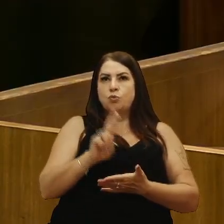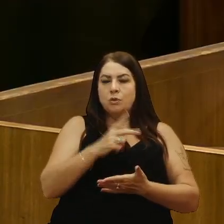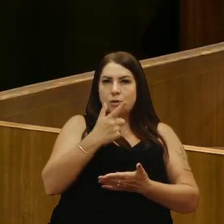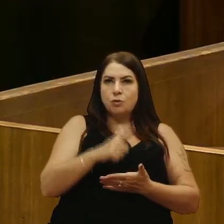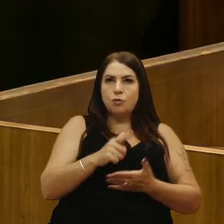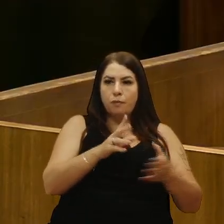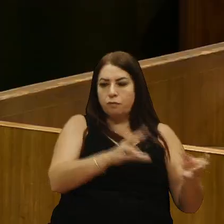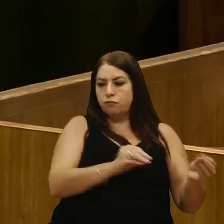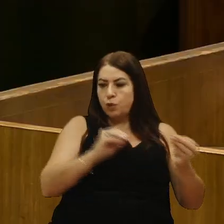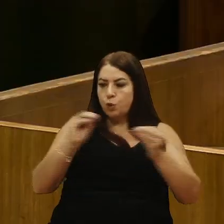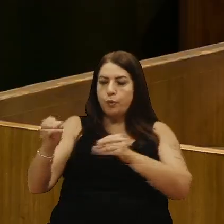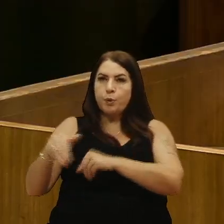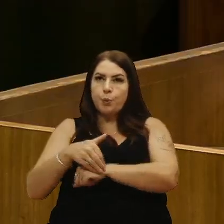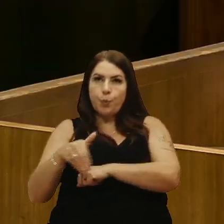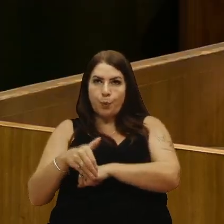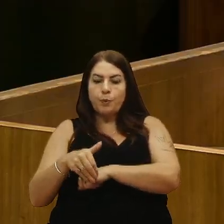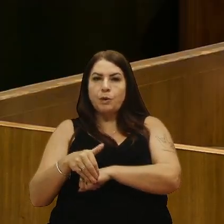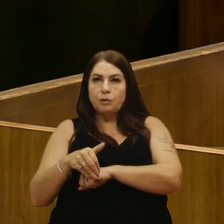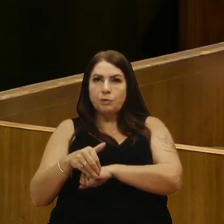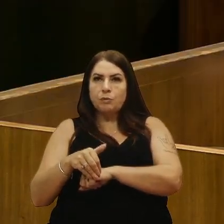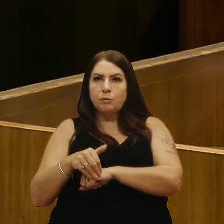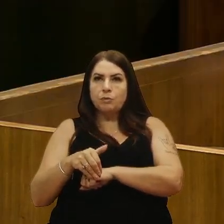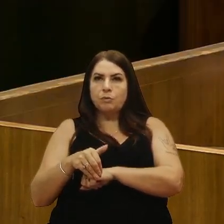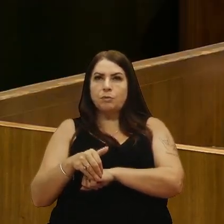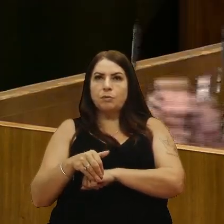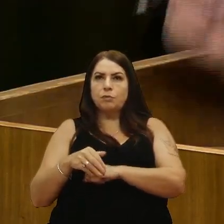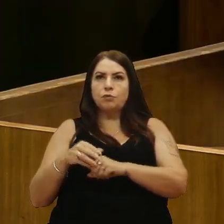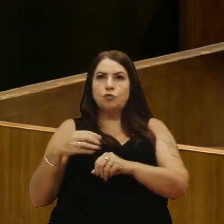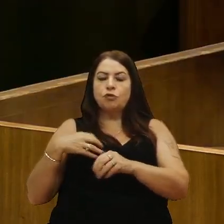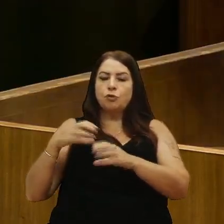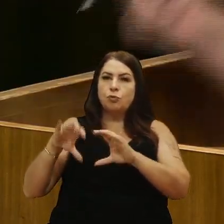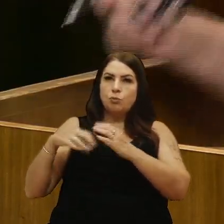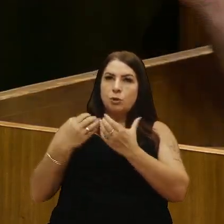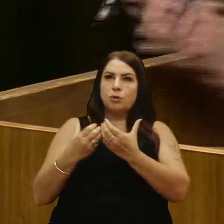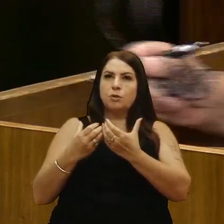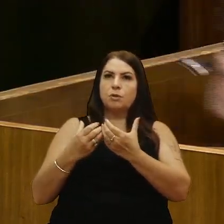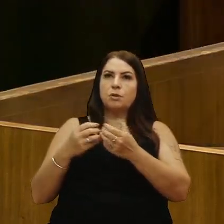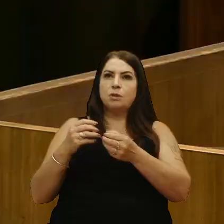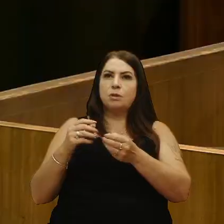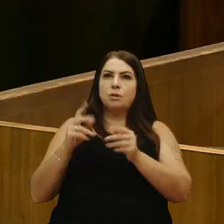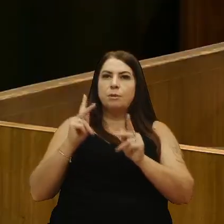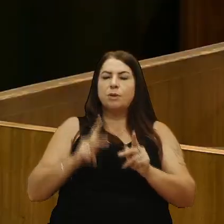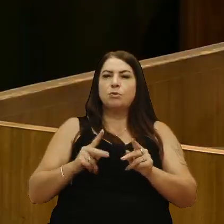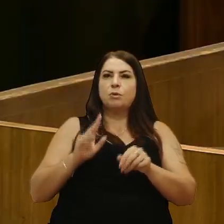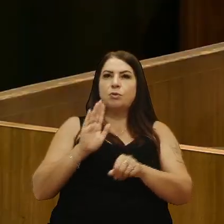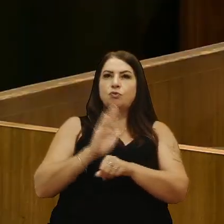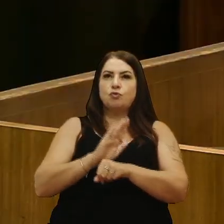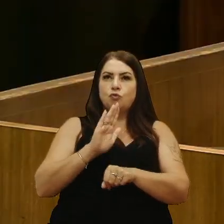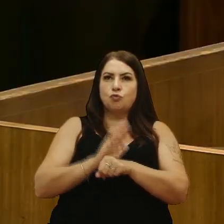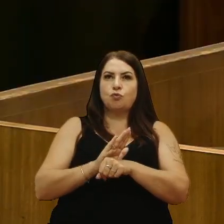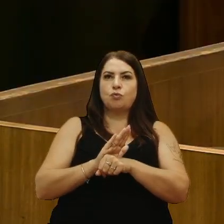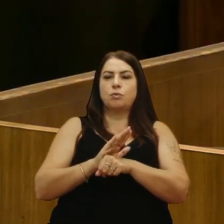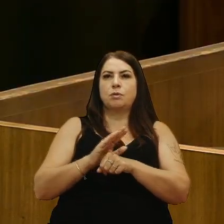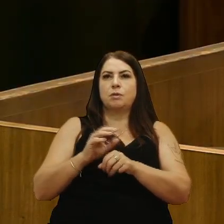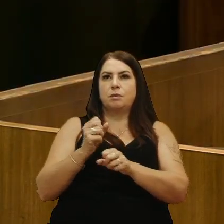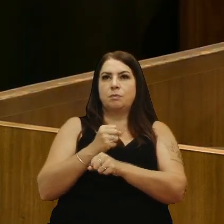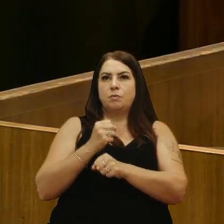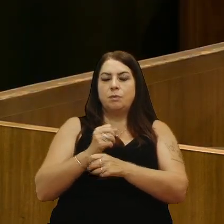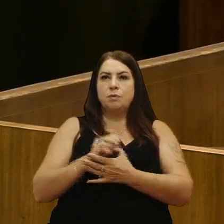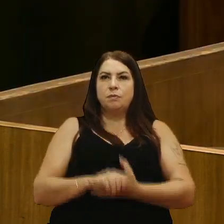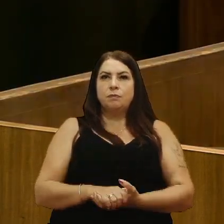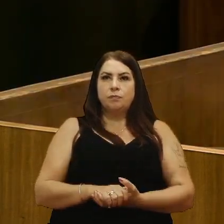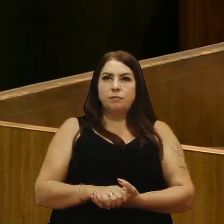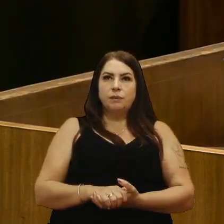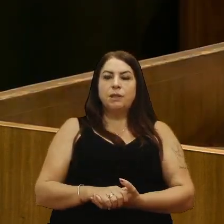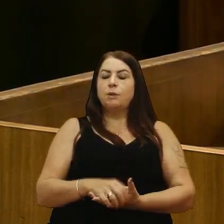o paralelepípedo, calçando ruas de forma comunitária, onde o morador ajuda a pagar a mão de obra ao Padre Brito.